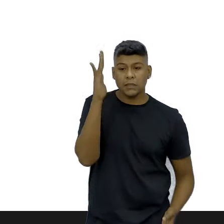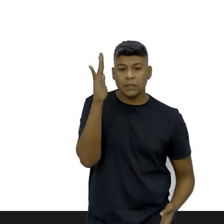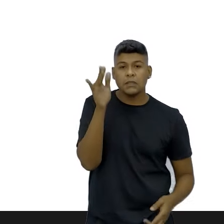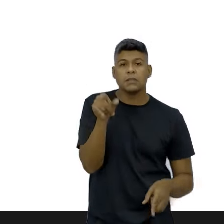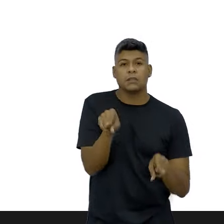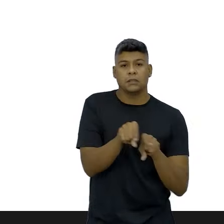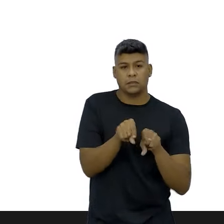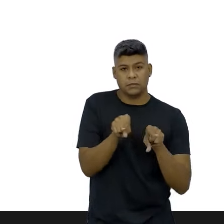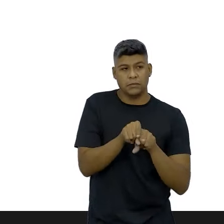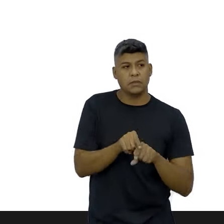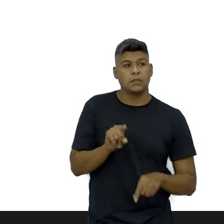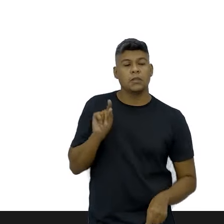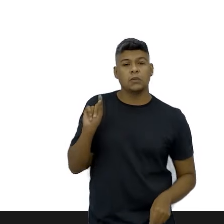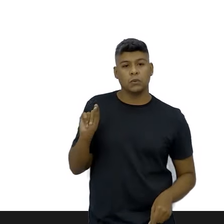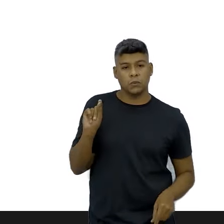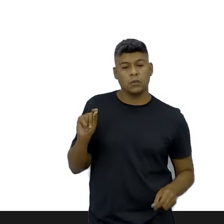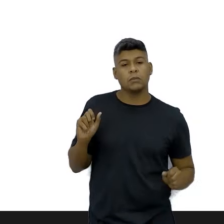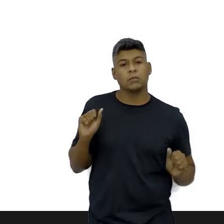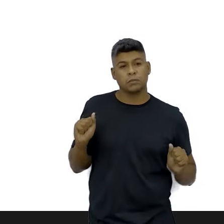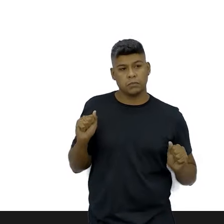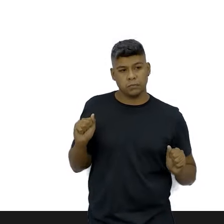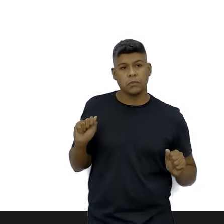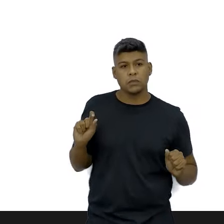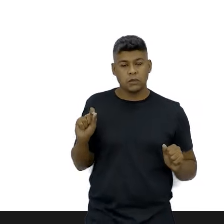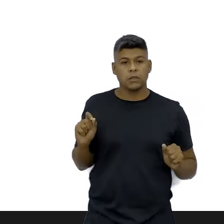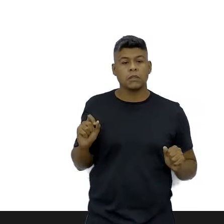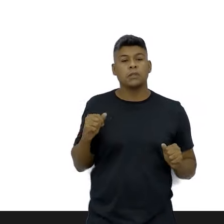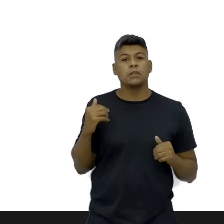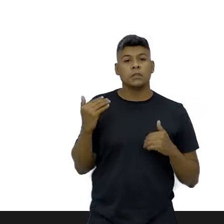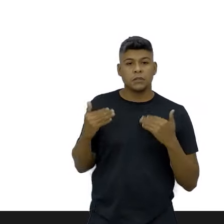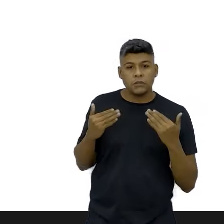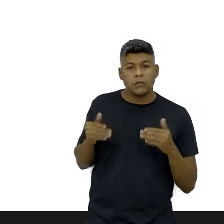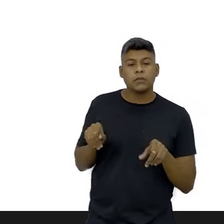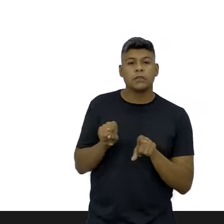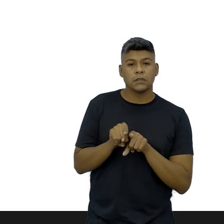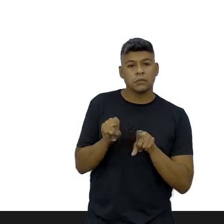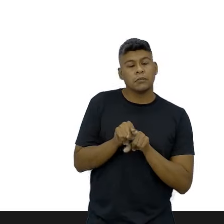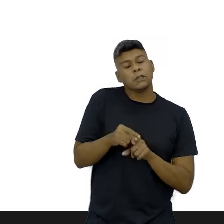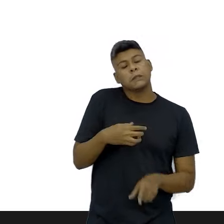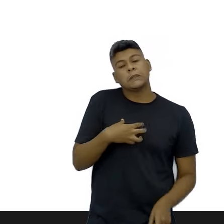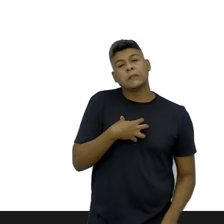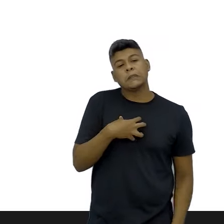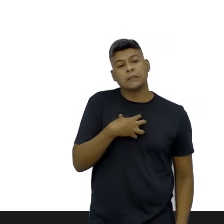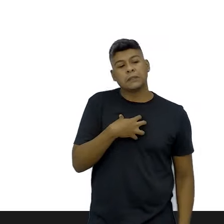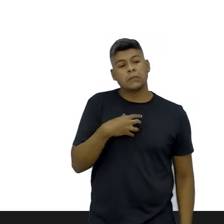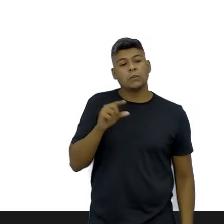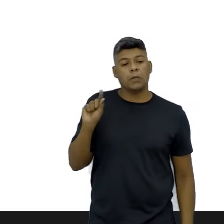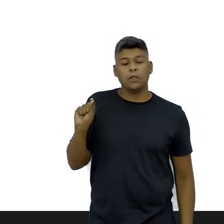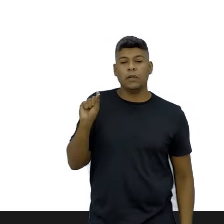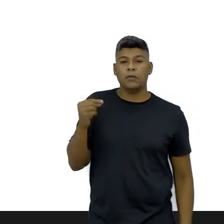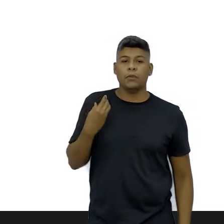regularidades, para que eles desenvolvam aí maneiras, né, de